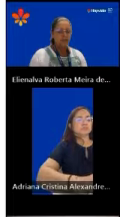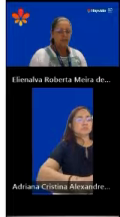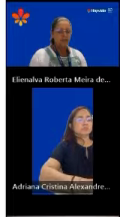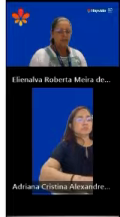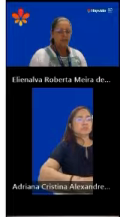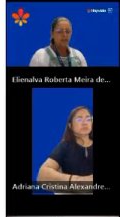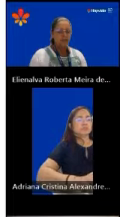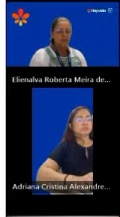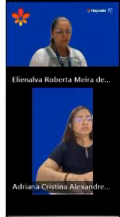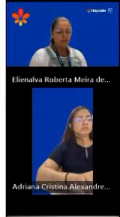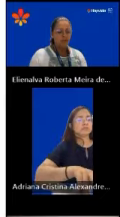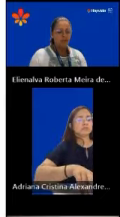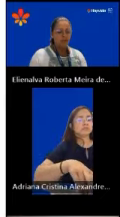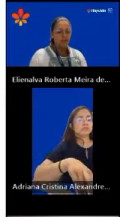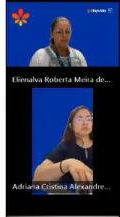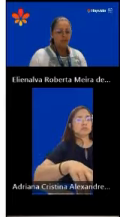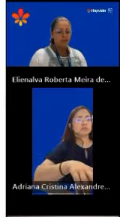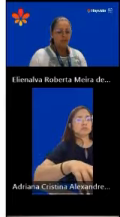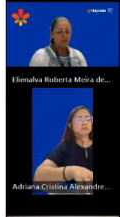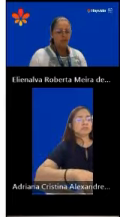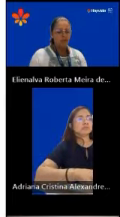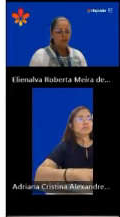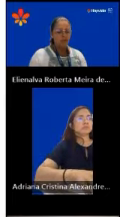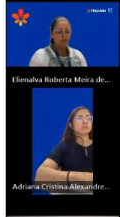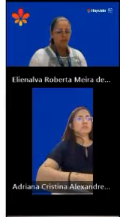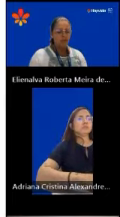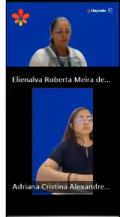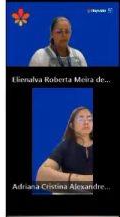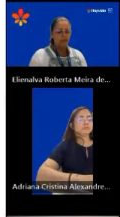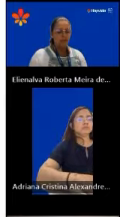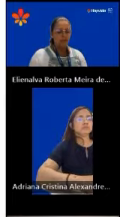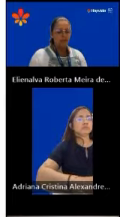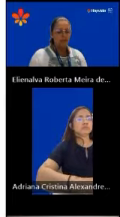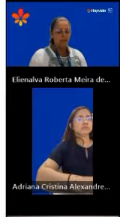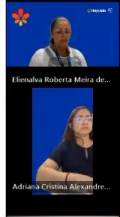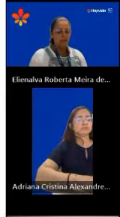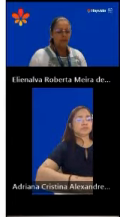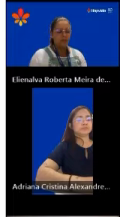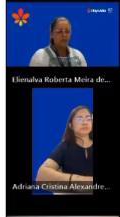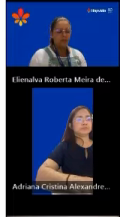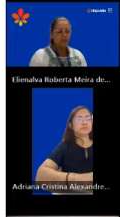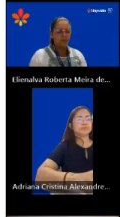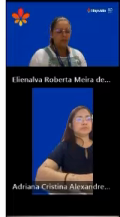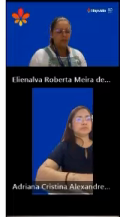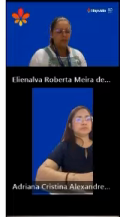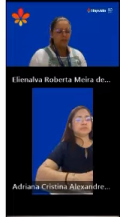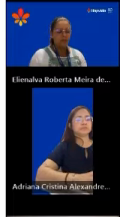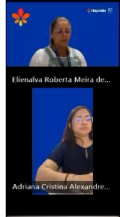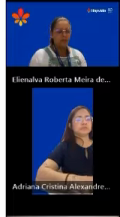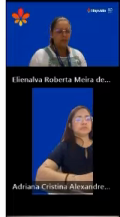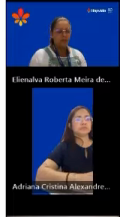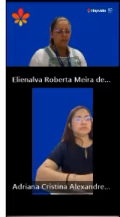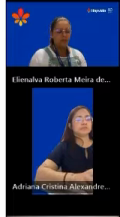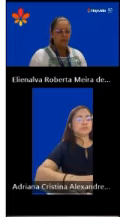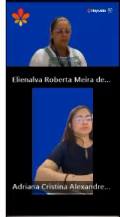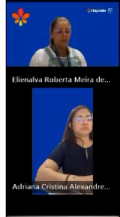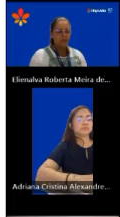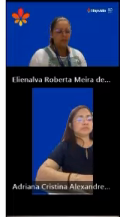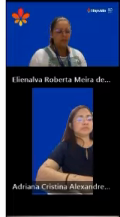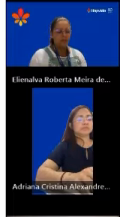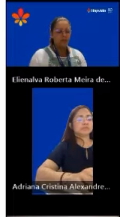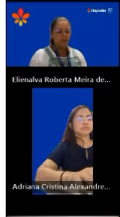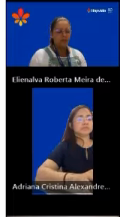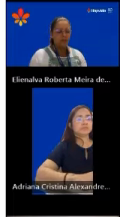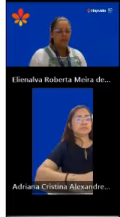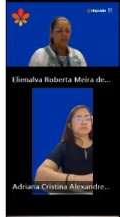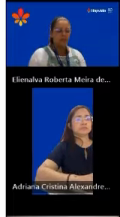caiu dentro da gaveta ali, a gente deixou, não pode. Qualquer material que ele saia da sua embalagem, a gente já precisa enviar ele para limpeza, né, para o CME, para a gente poder pedir a